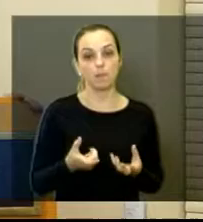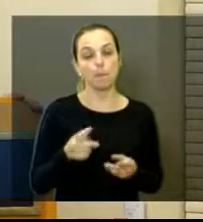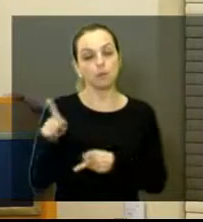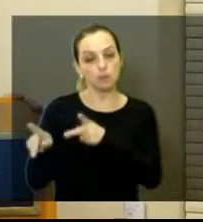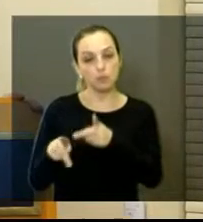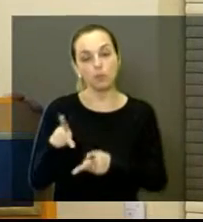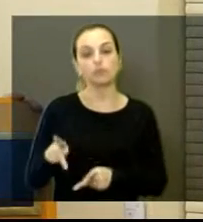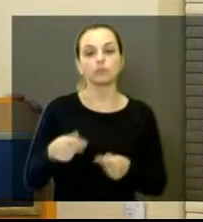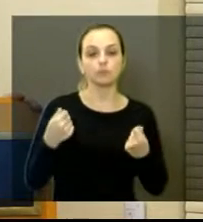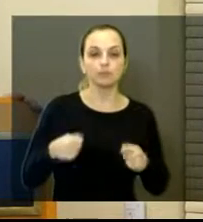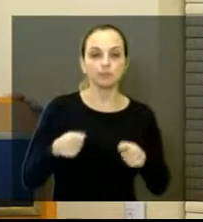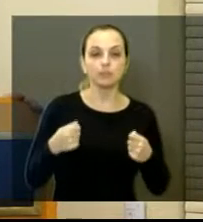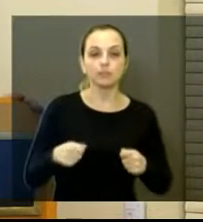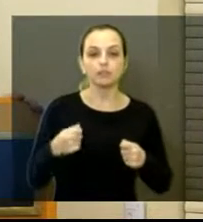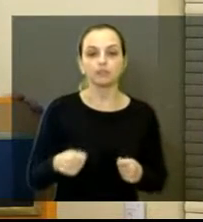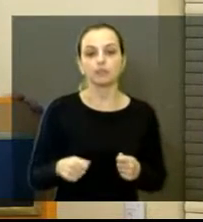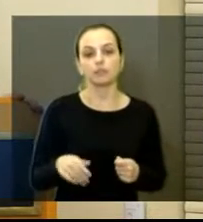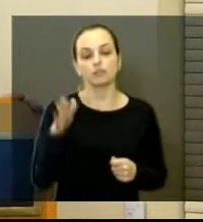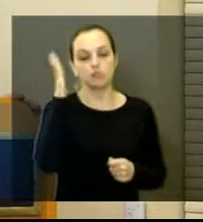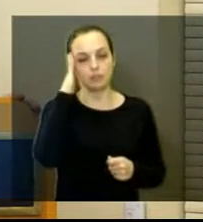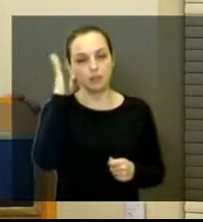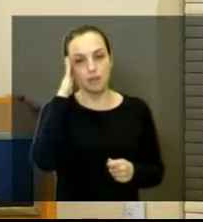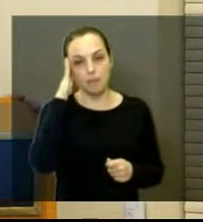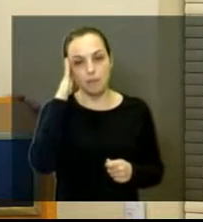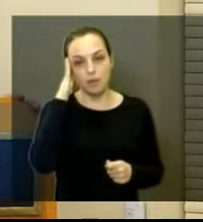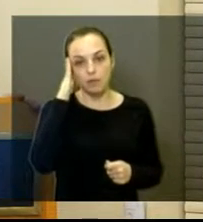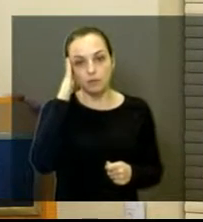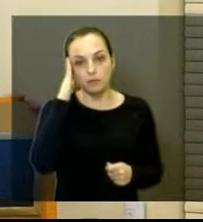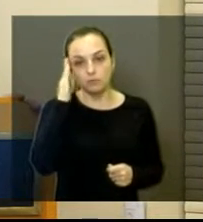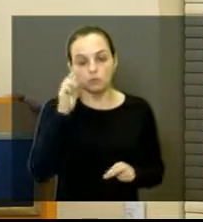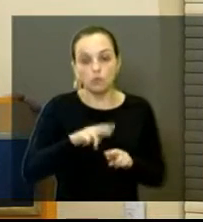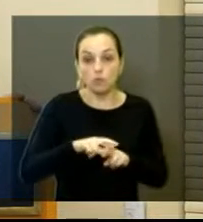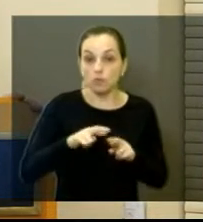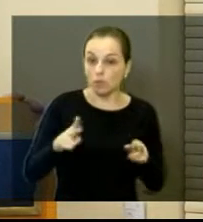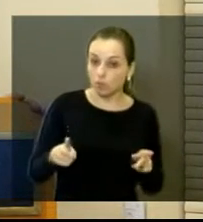que grave bem e saibam distinguir, né?